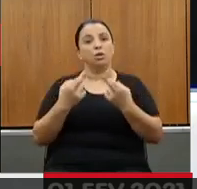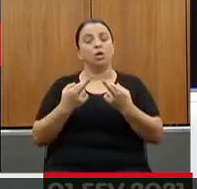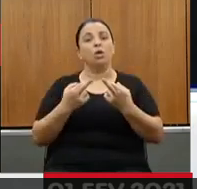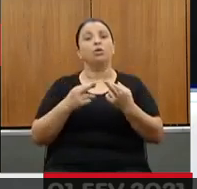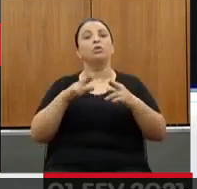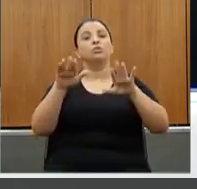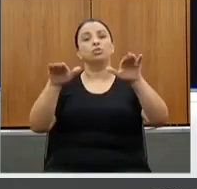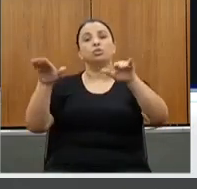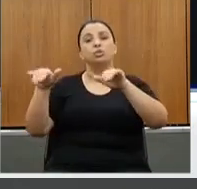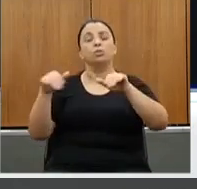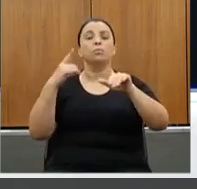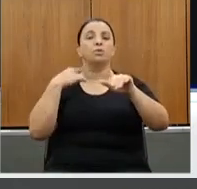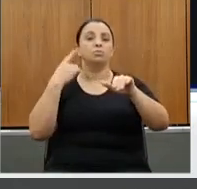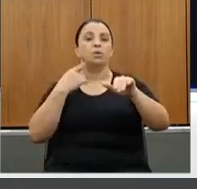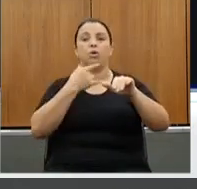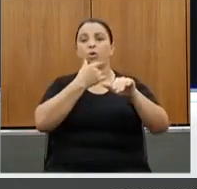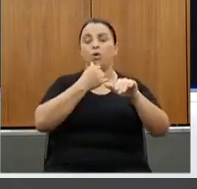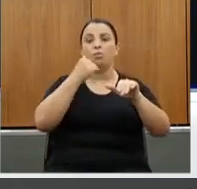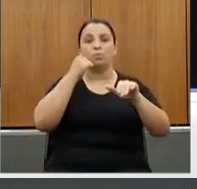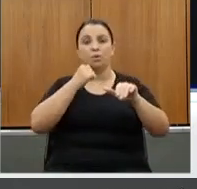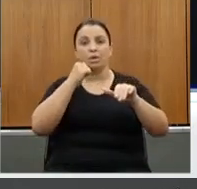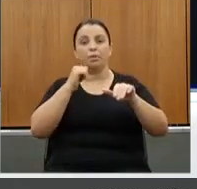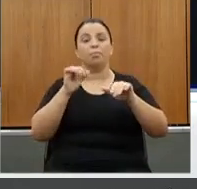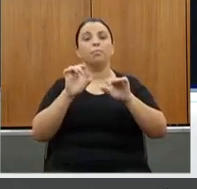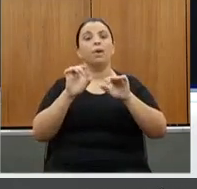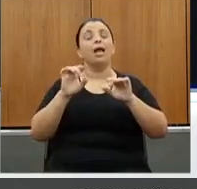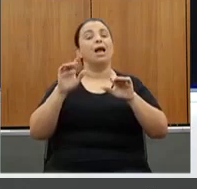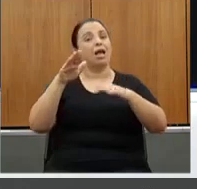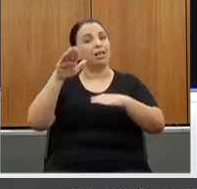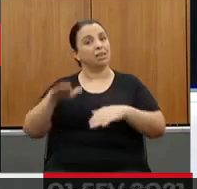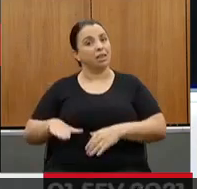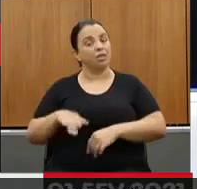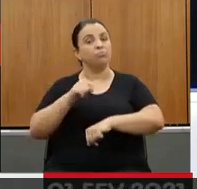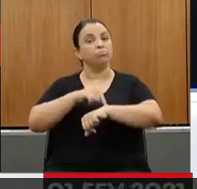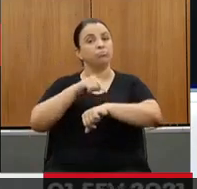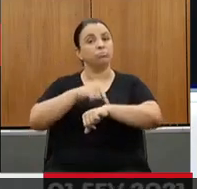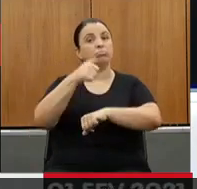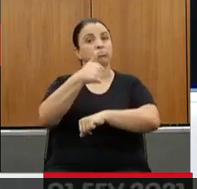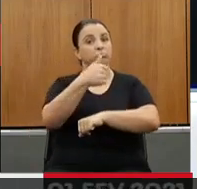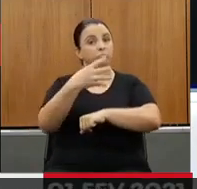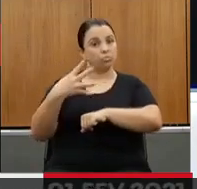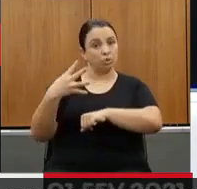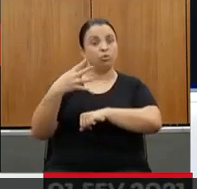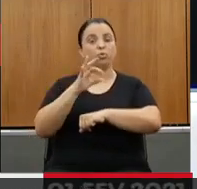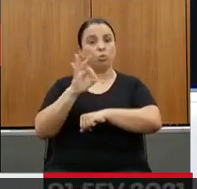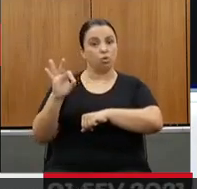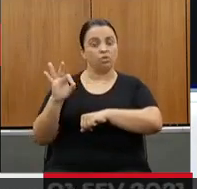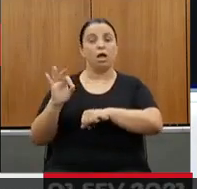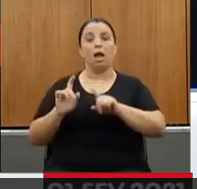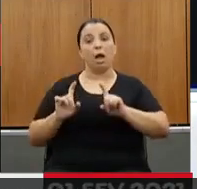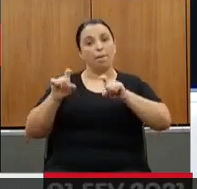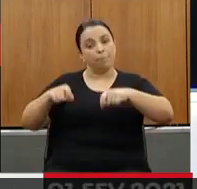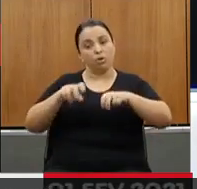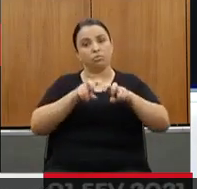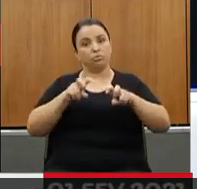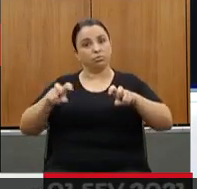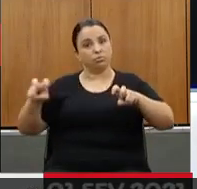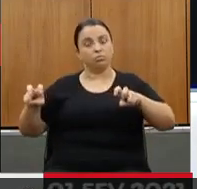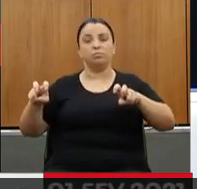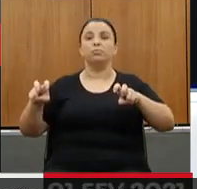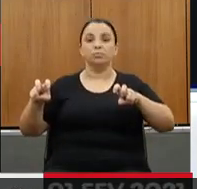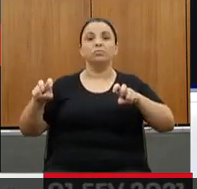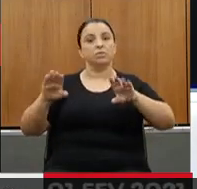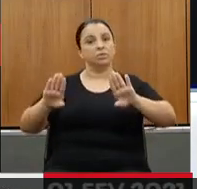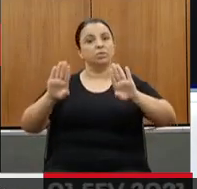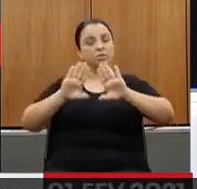e os deputados para a especial de logo mais às 14 horas, destinada à posse dos membros da mesa da Assembleia